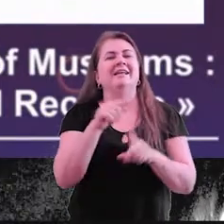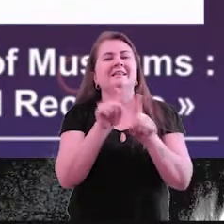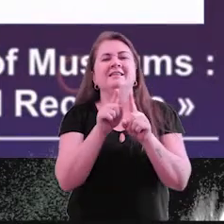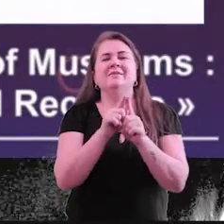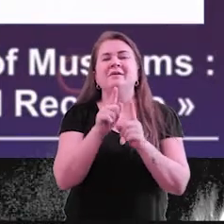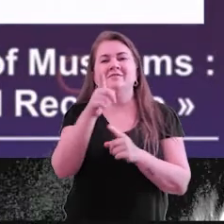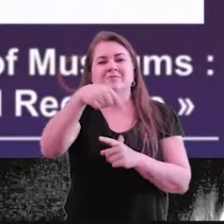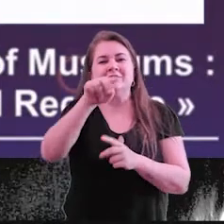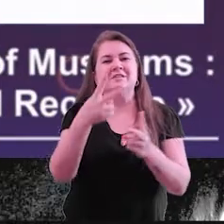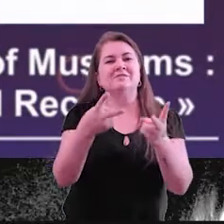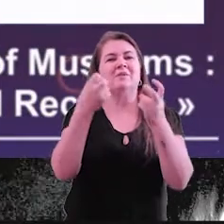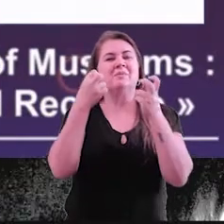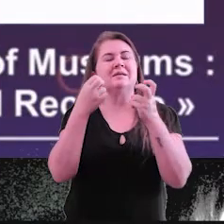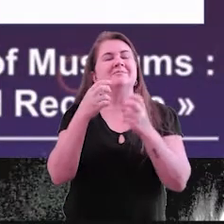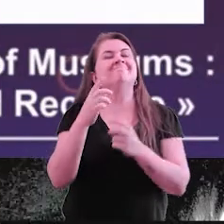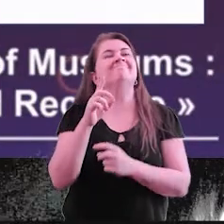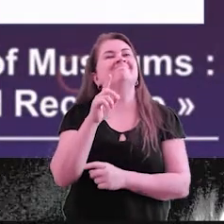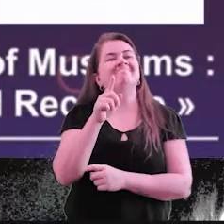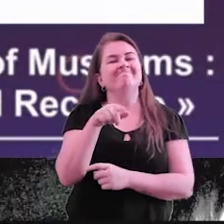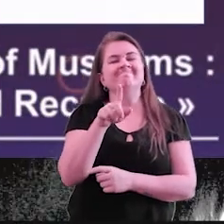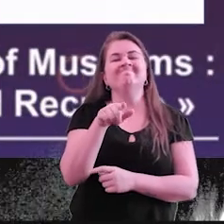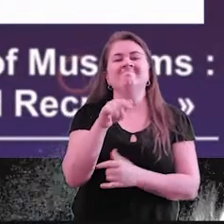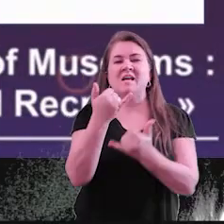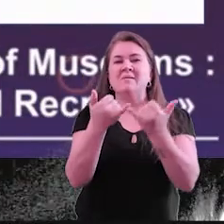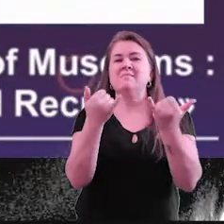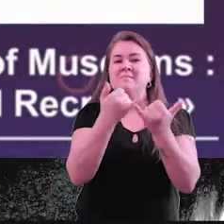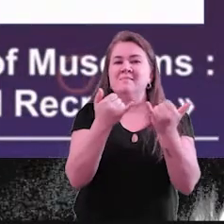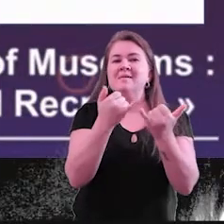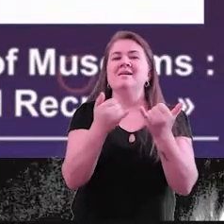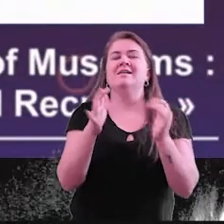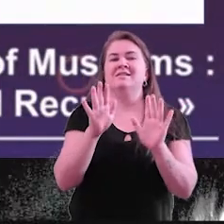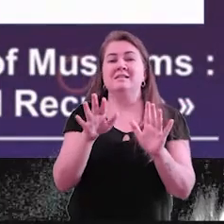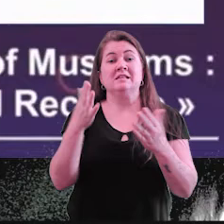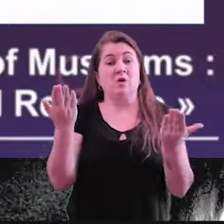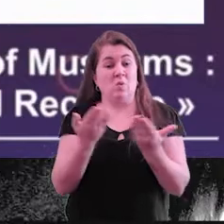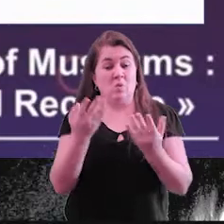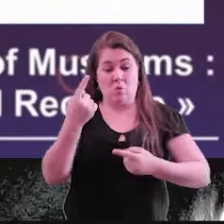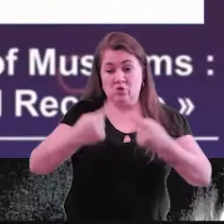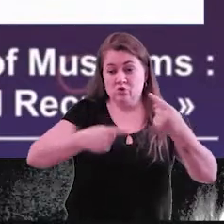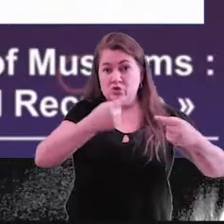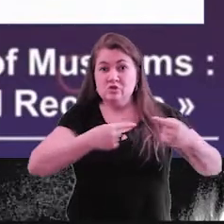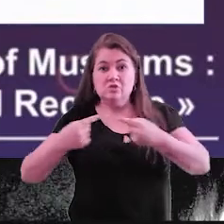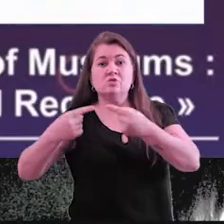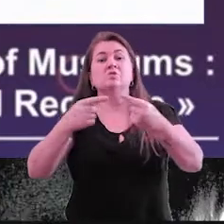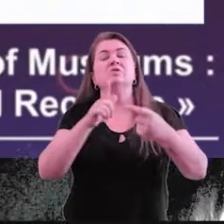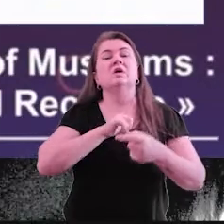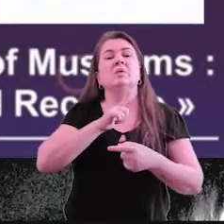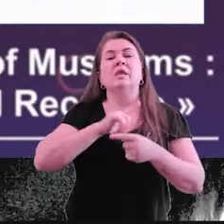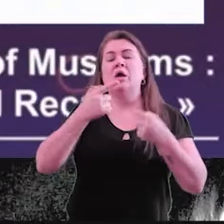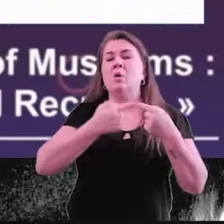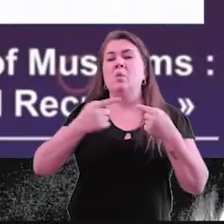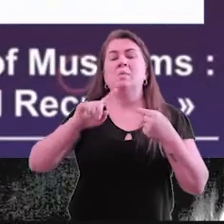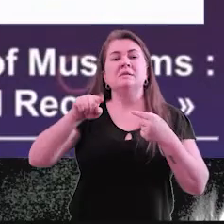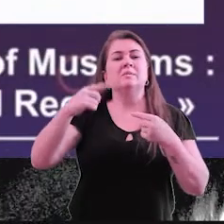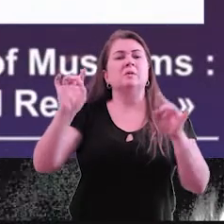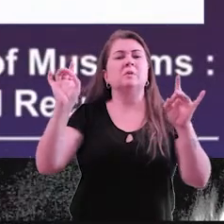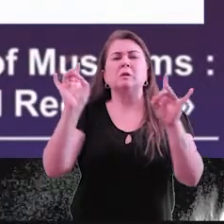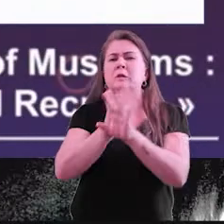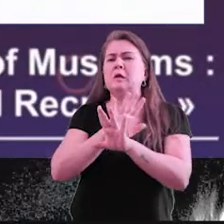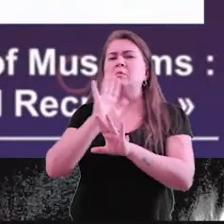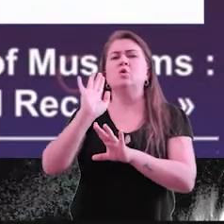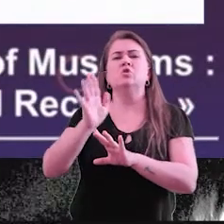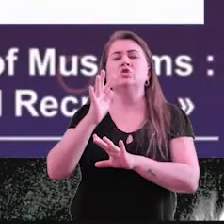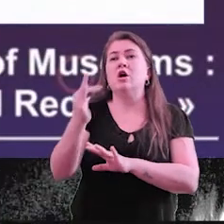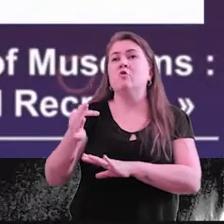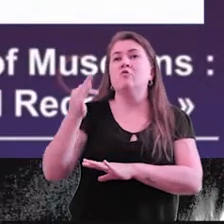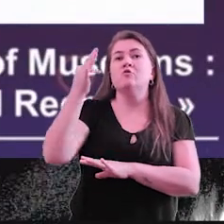uma semana que a gente debateu muito sobre o futuro dos museus, né? Semana passada, dia 18 de maio,